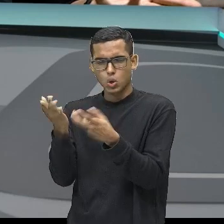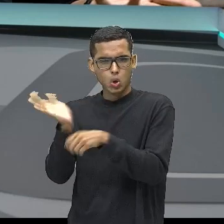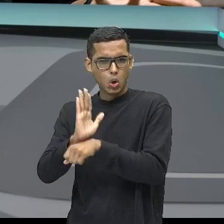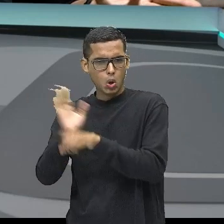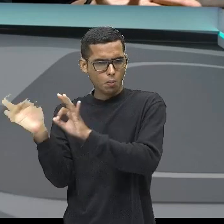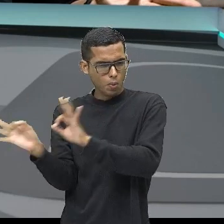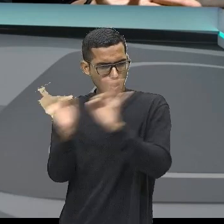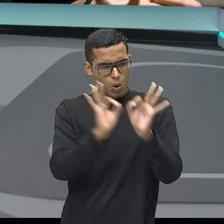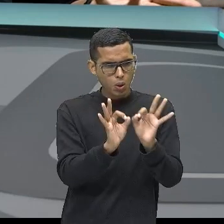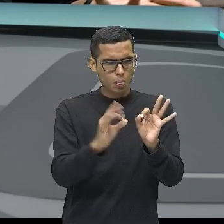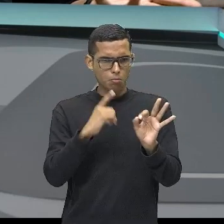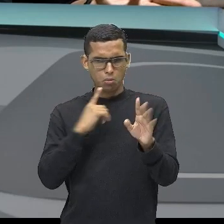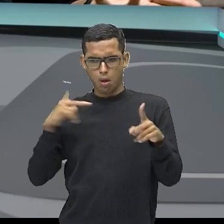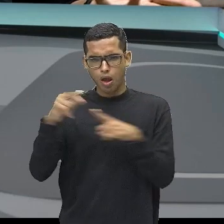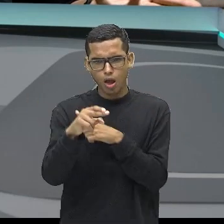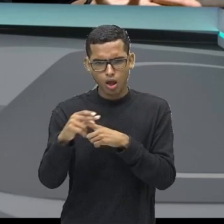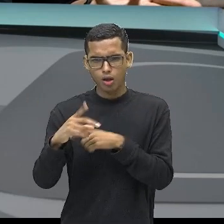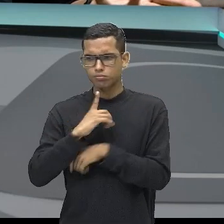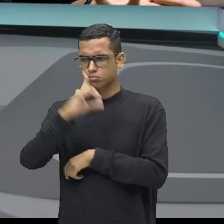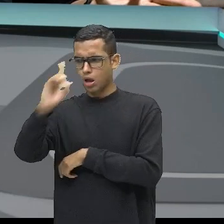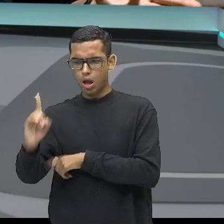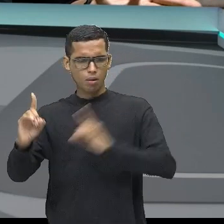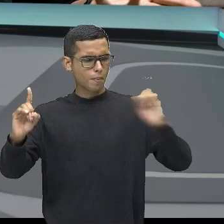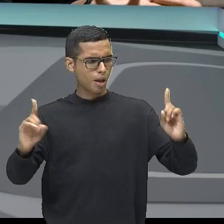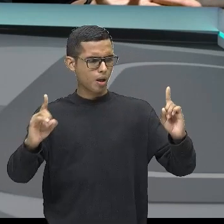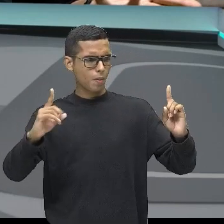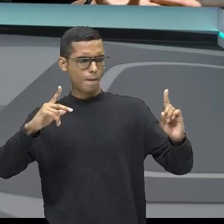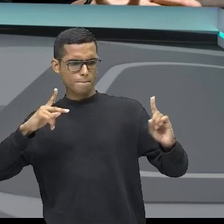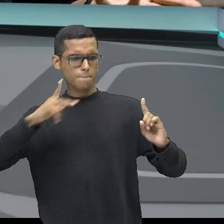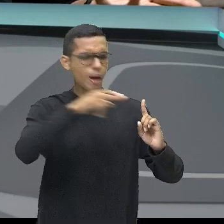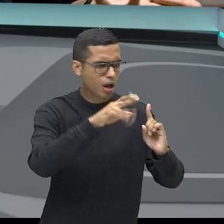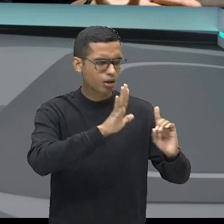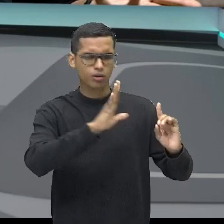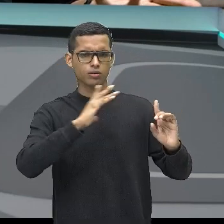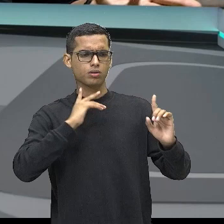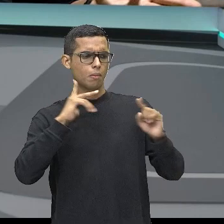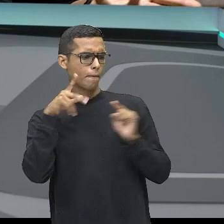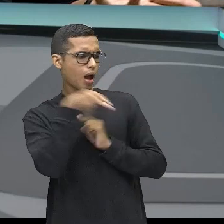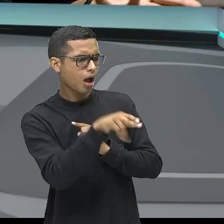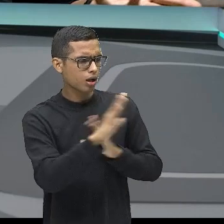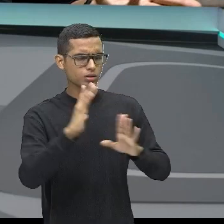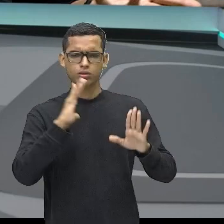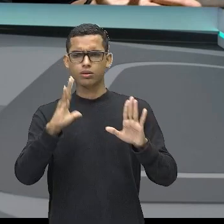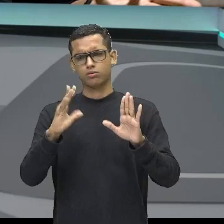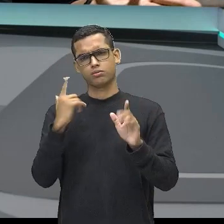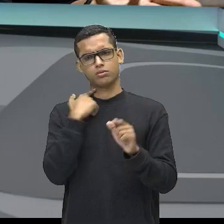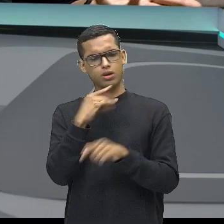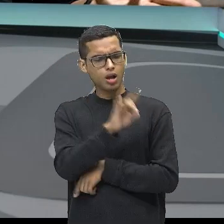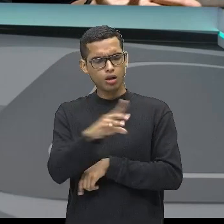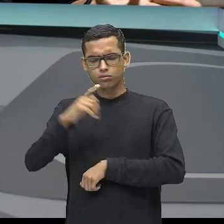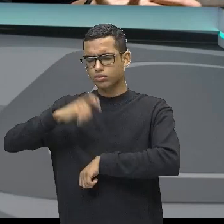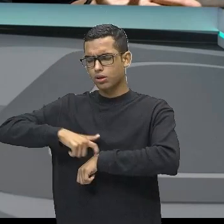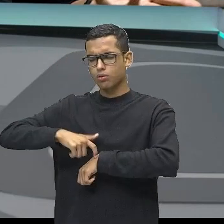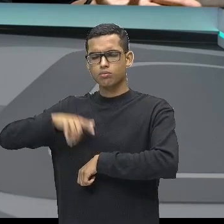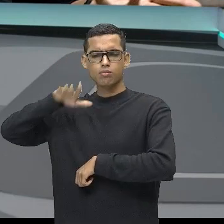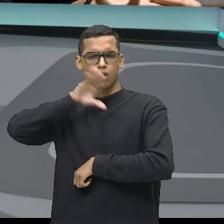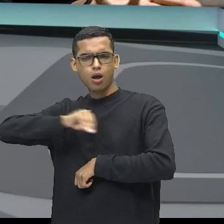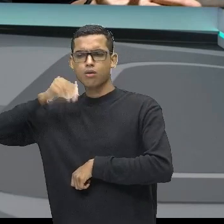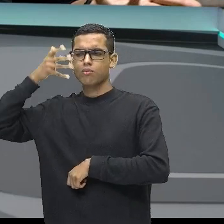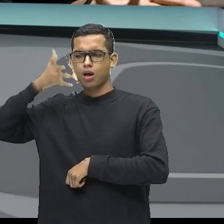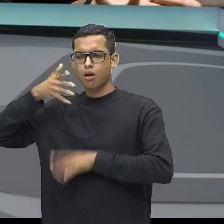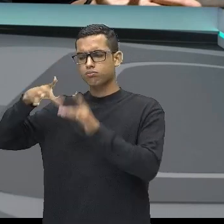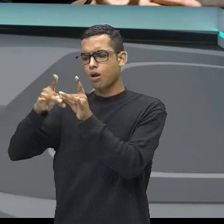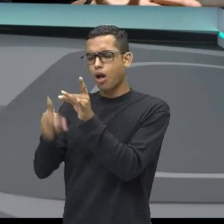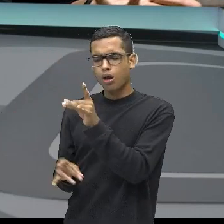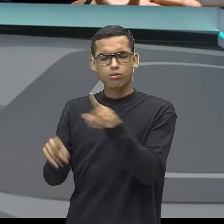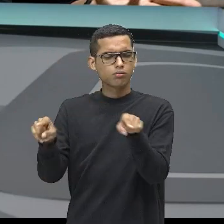uma interrupção desse turno de fala, uma interrupção de forma abrupta ou brusca dentre os debatedores, certo?